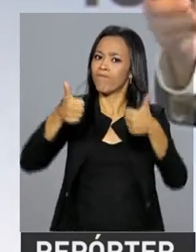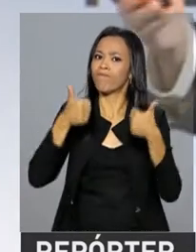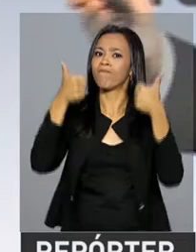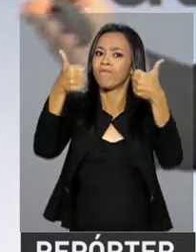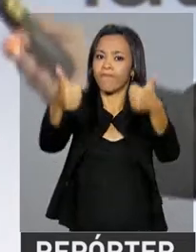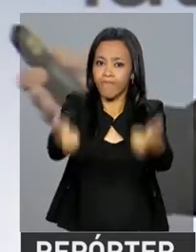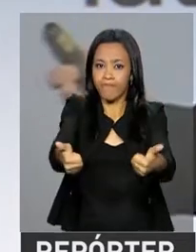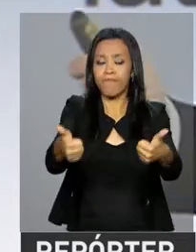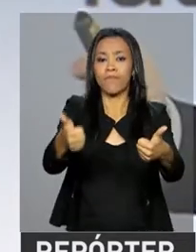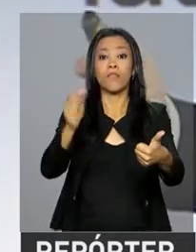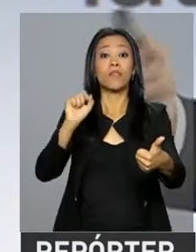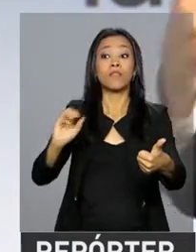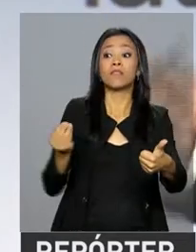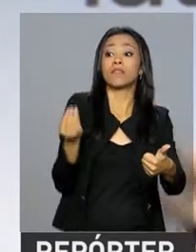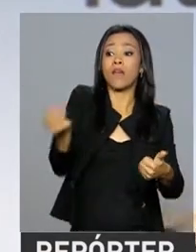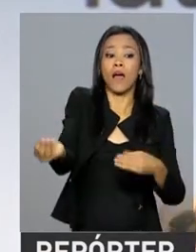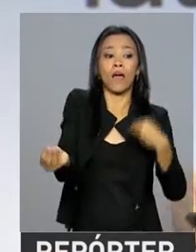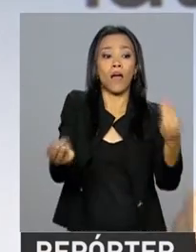porto